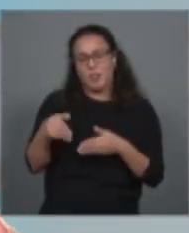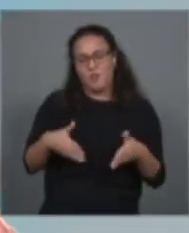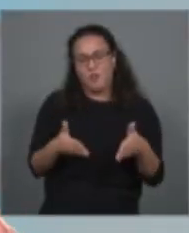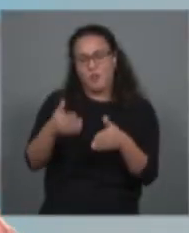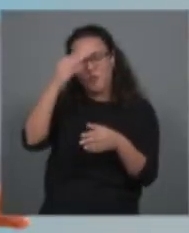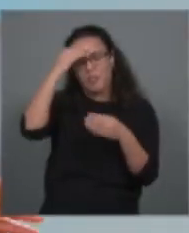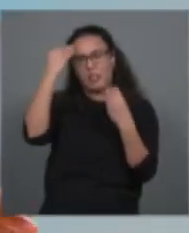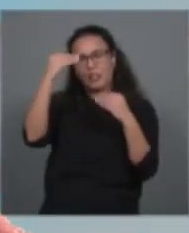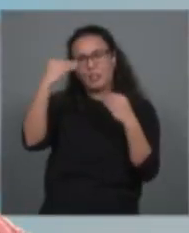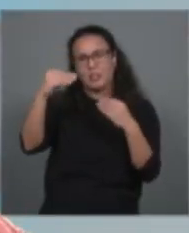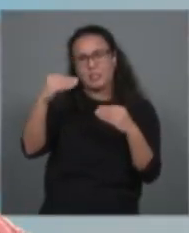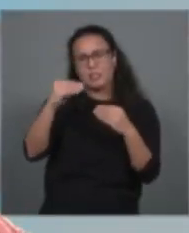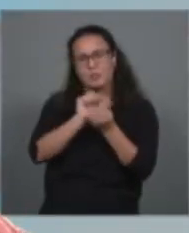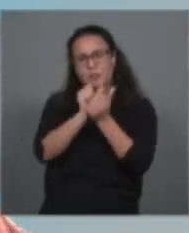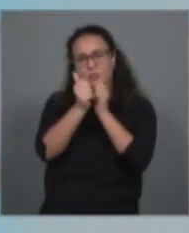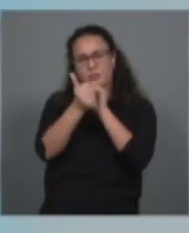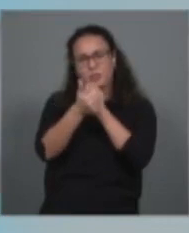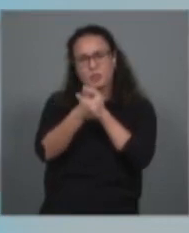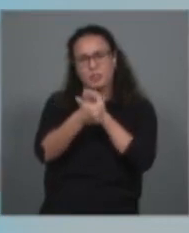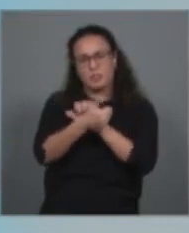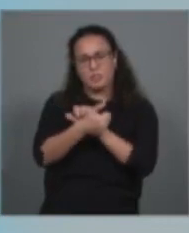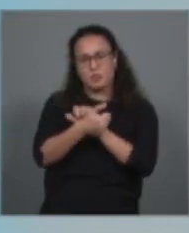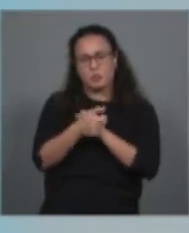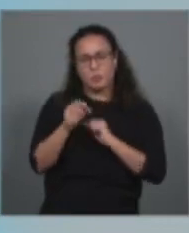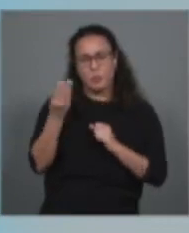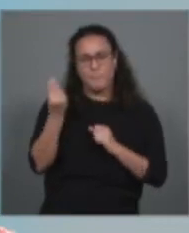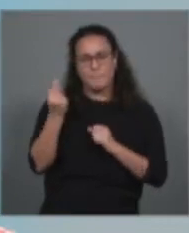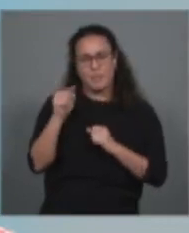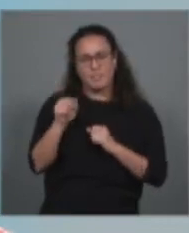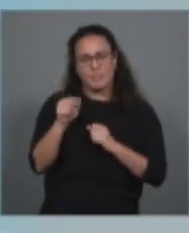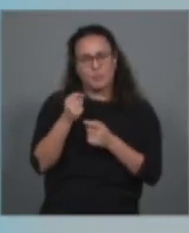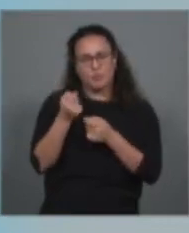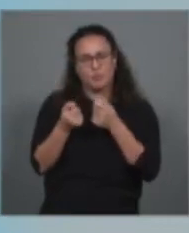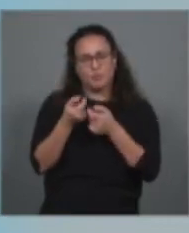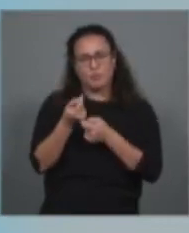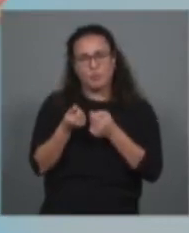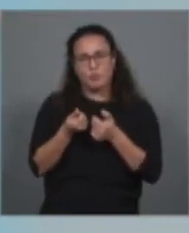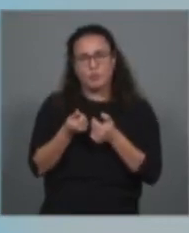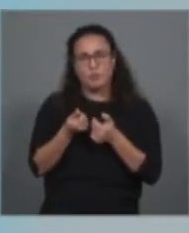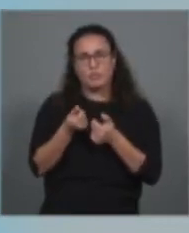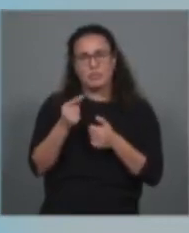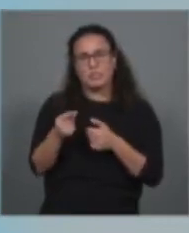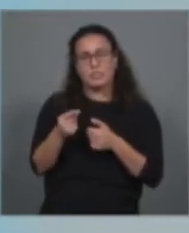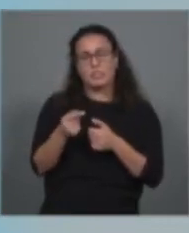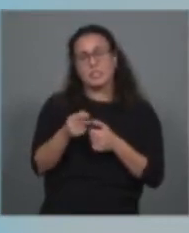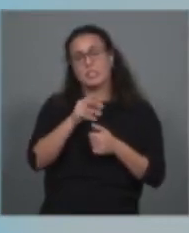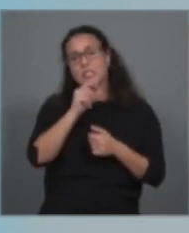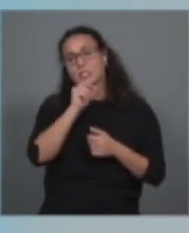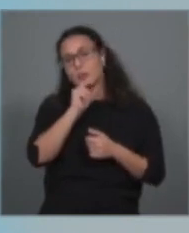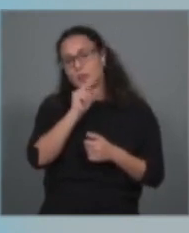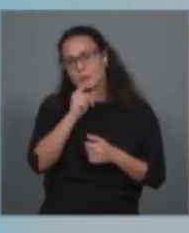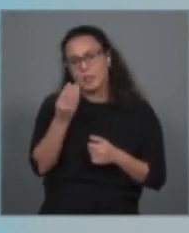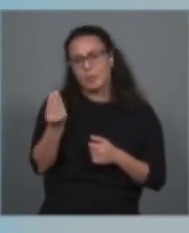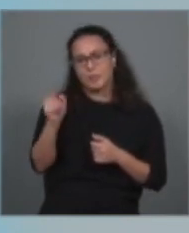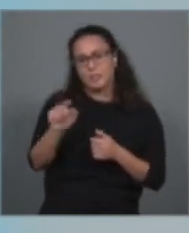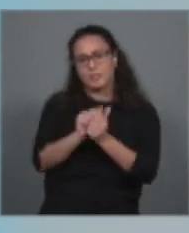única para transformar esses pequenos medos? E acredito que terminando esses medos é meio caminho andado para que outras formas de violência